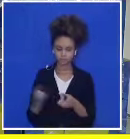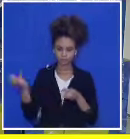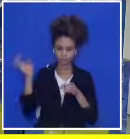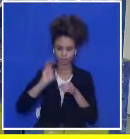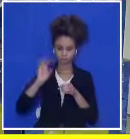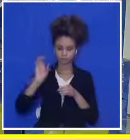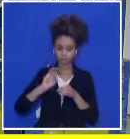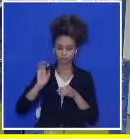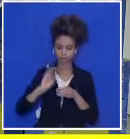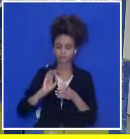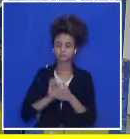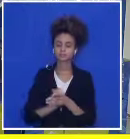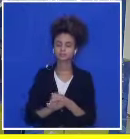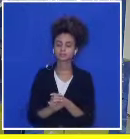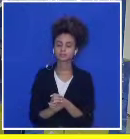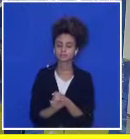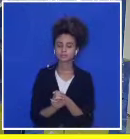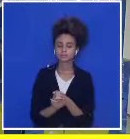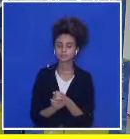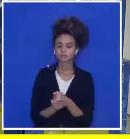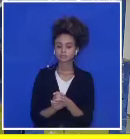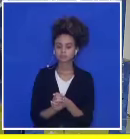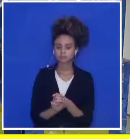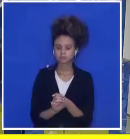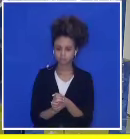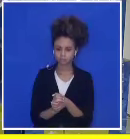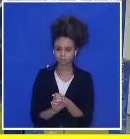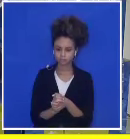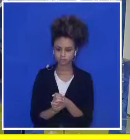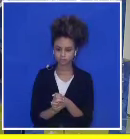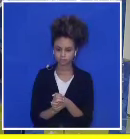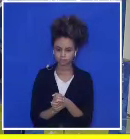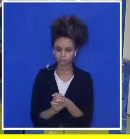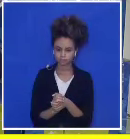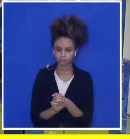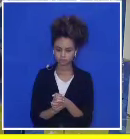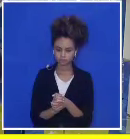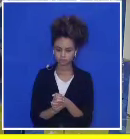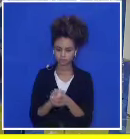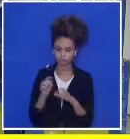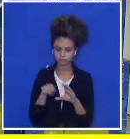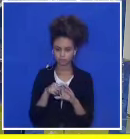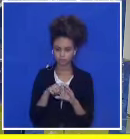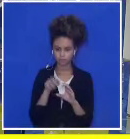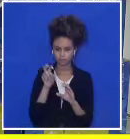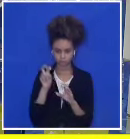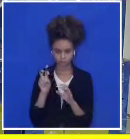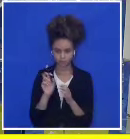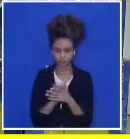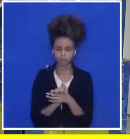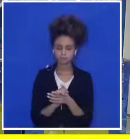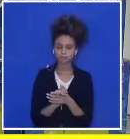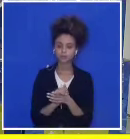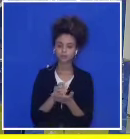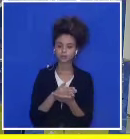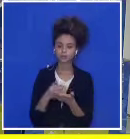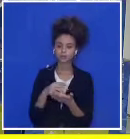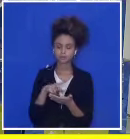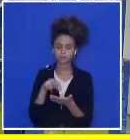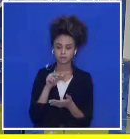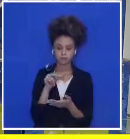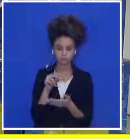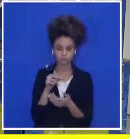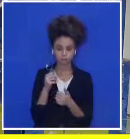As bolas sorteadas na Time Mania serão recolhidas, serão colocadas em cima do suporte do Globo número 5 para procedermos